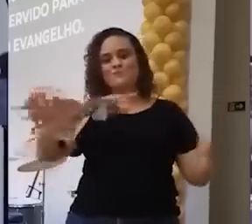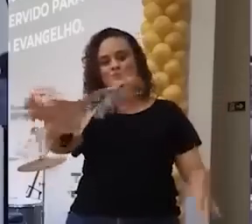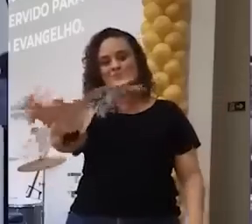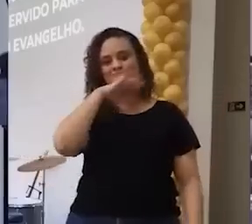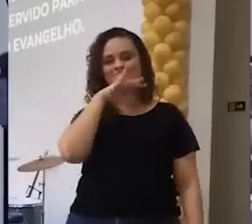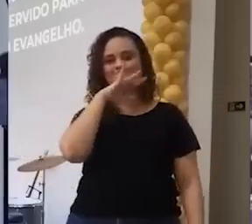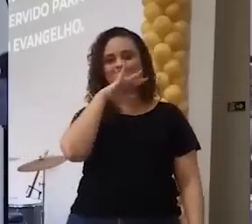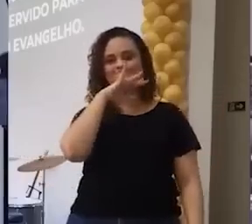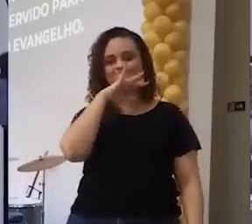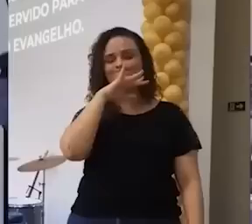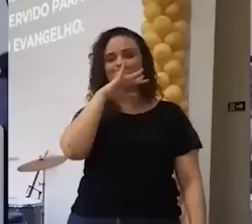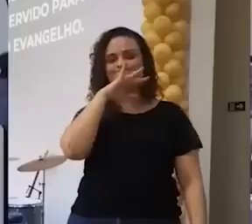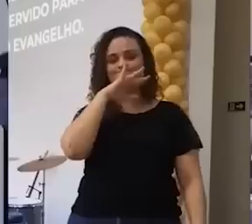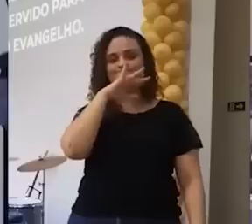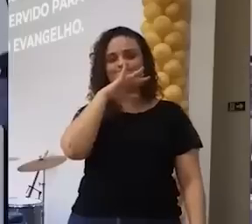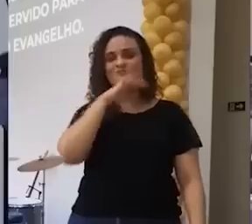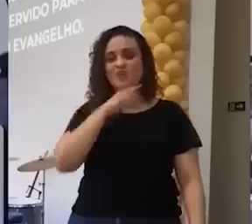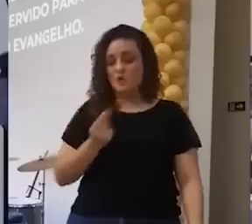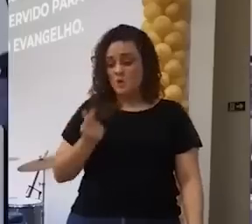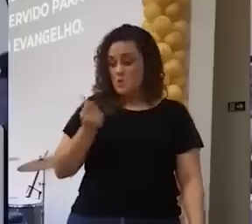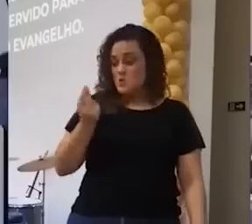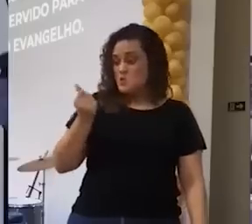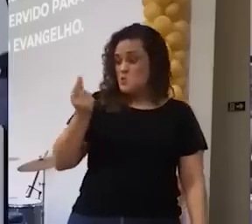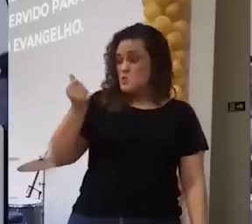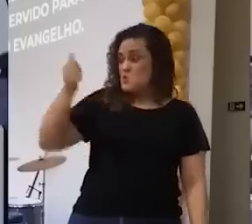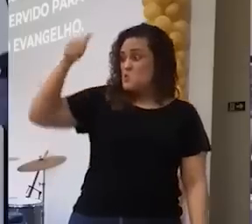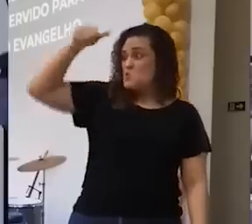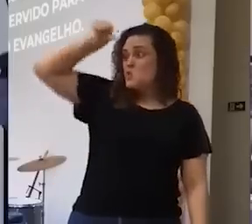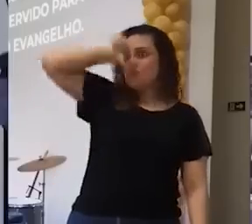É um prejuízo financeiro radical.